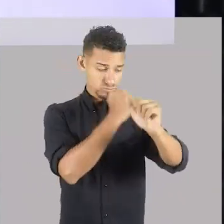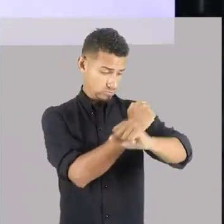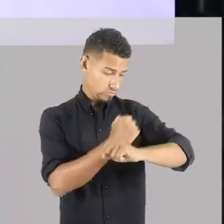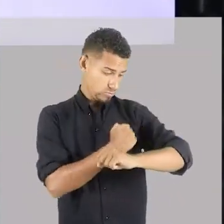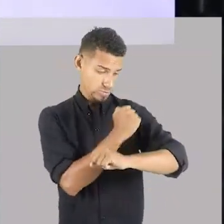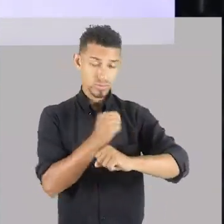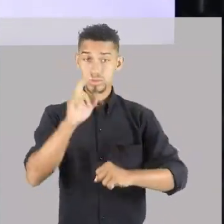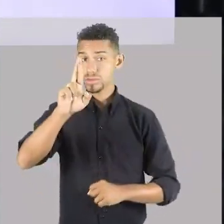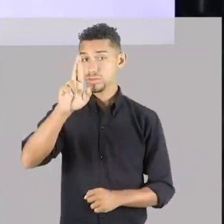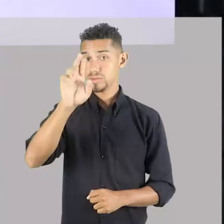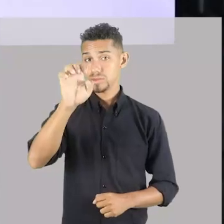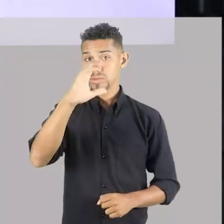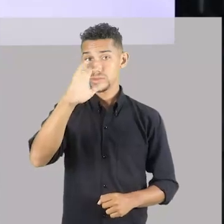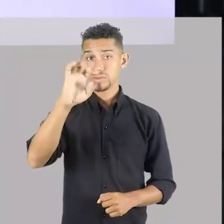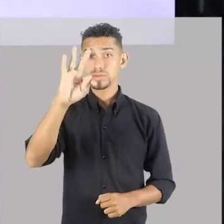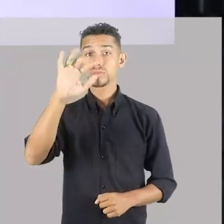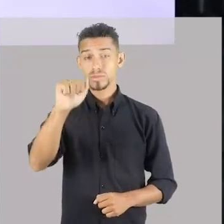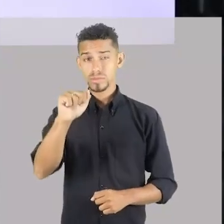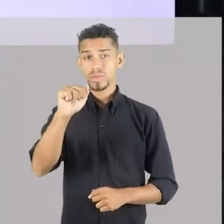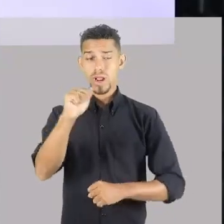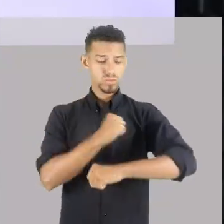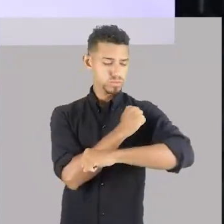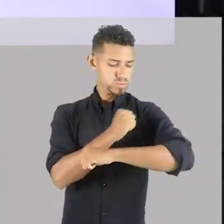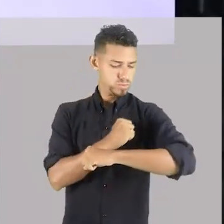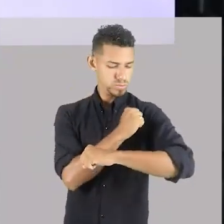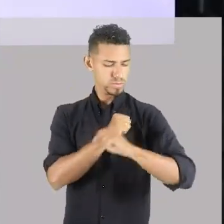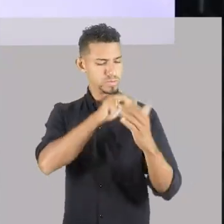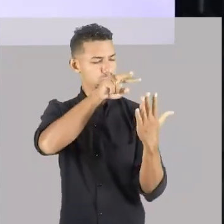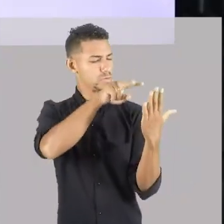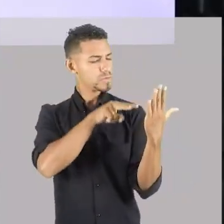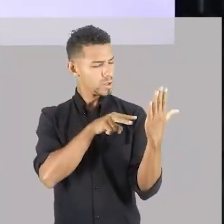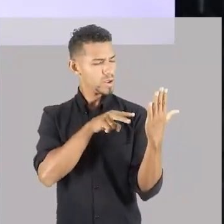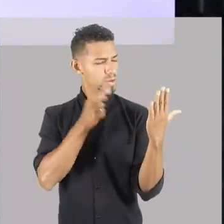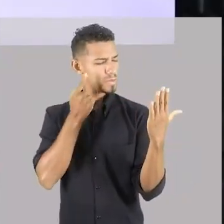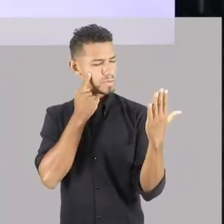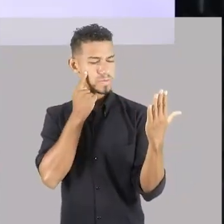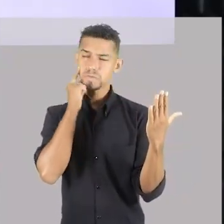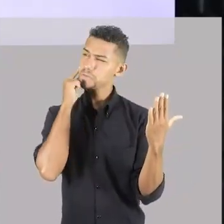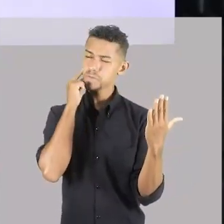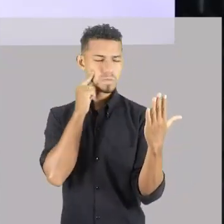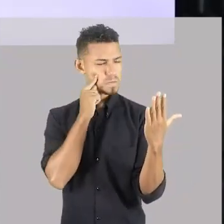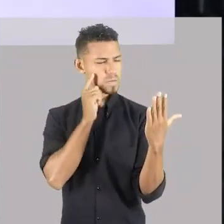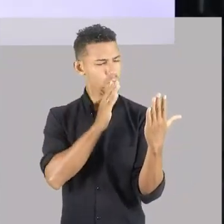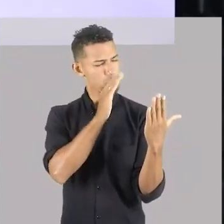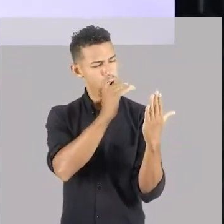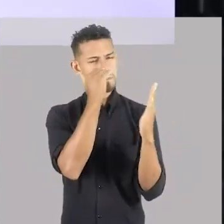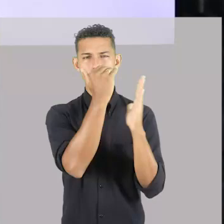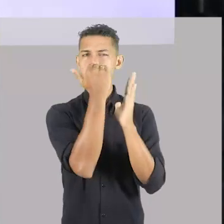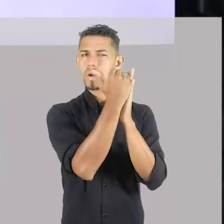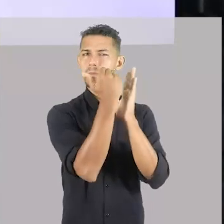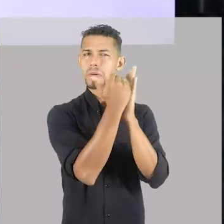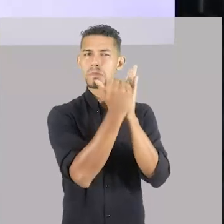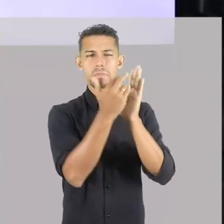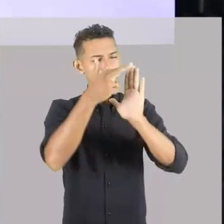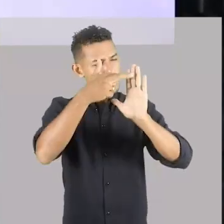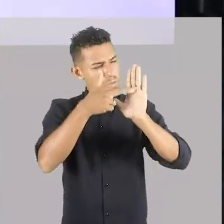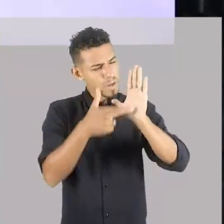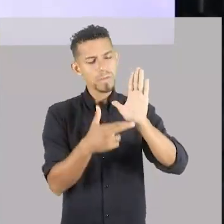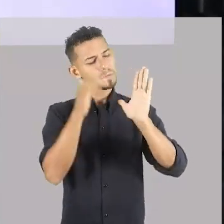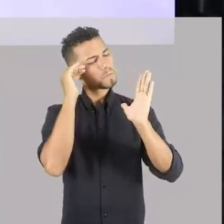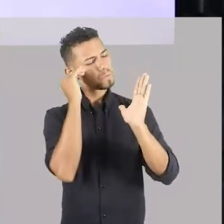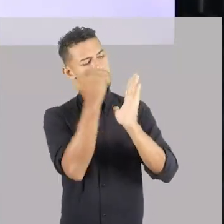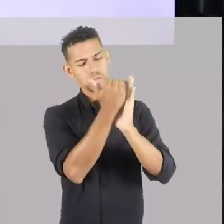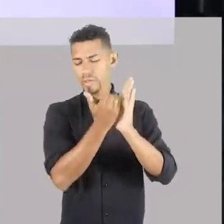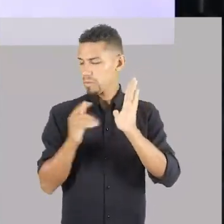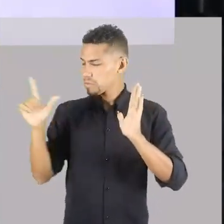né? Receita culinária. Quando você lê aquela receita culinária, você tem lá uma sequência de ingredientes que você